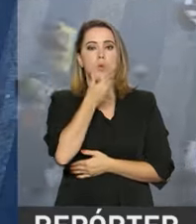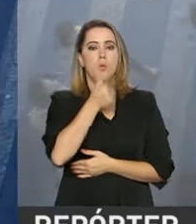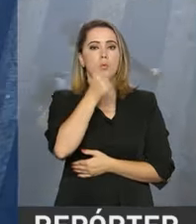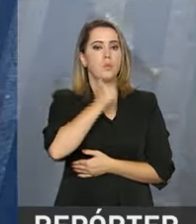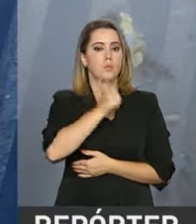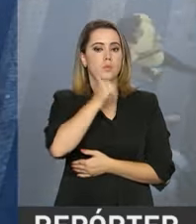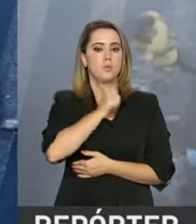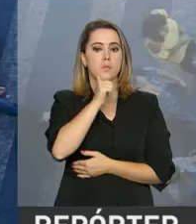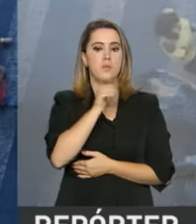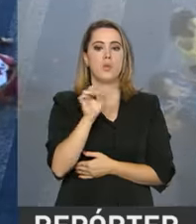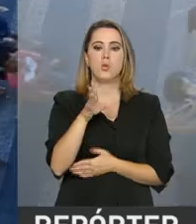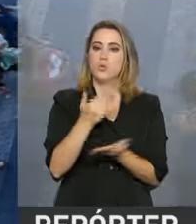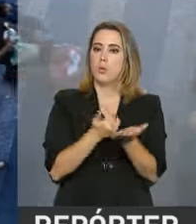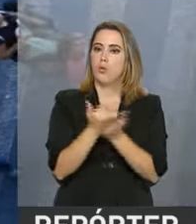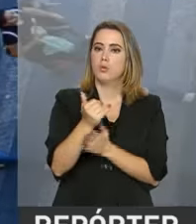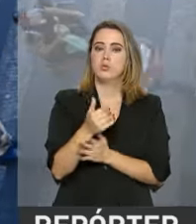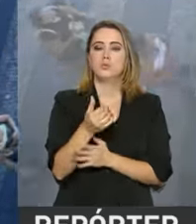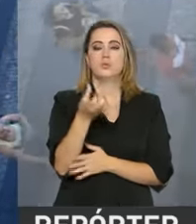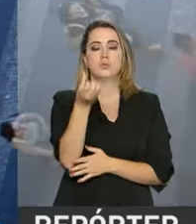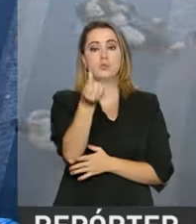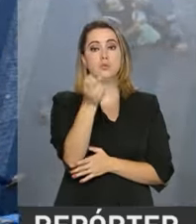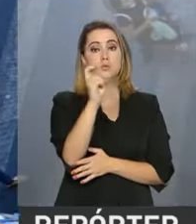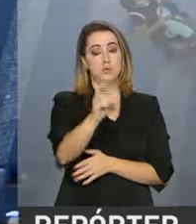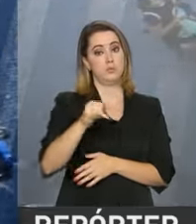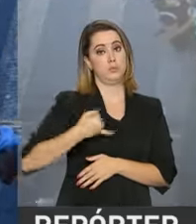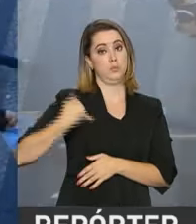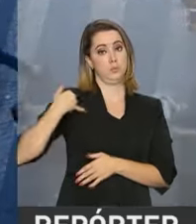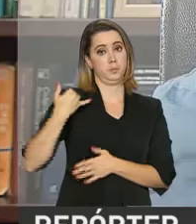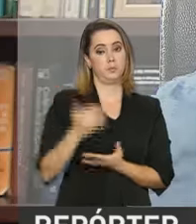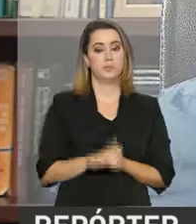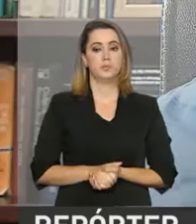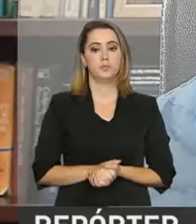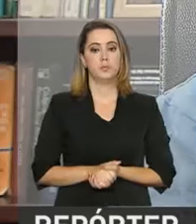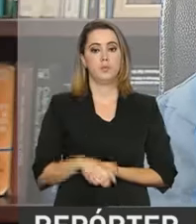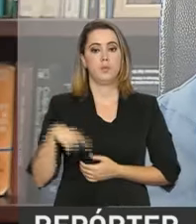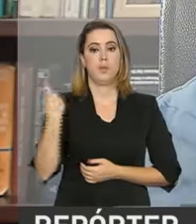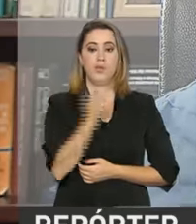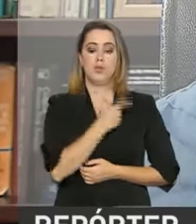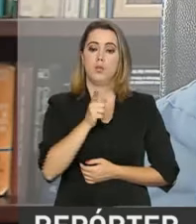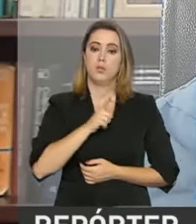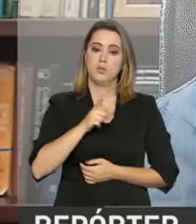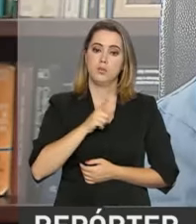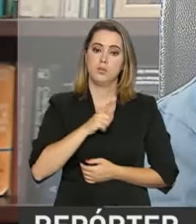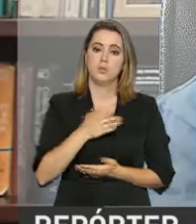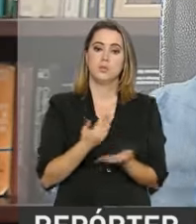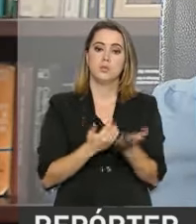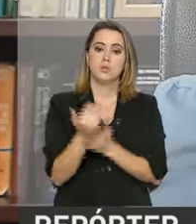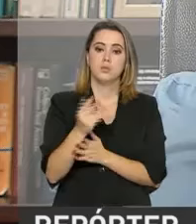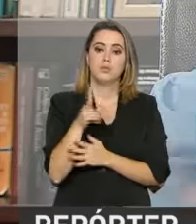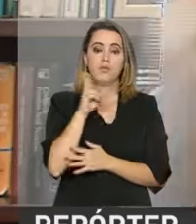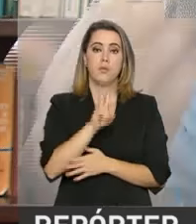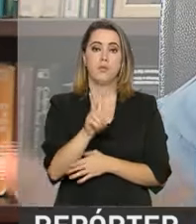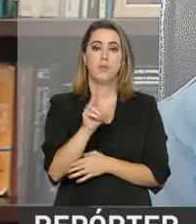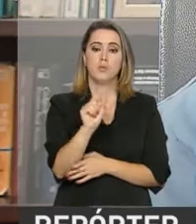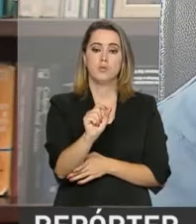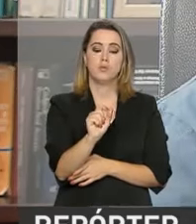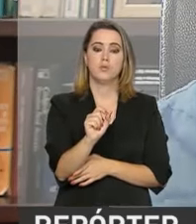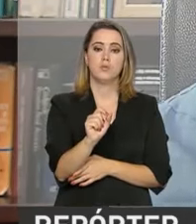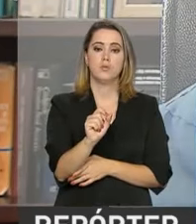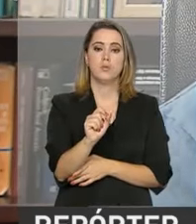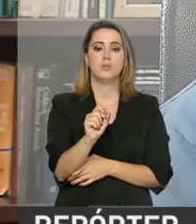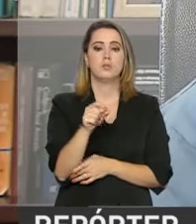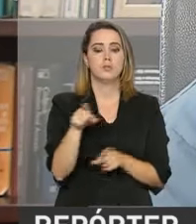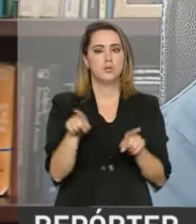quanto mulheres só vão se aposentar com 65 anos. Nós temos que levar em consideração, inclusive,